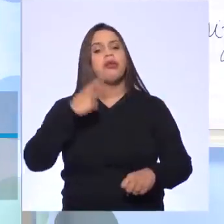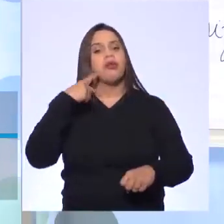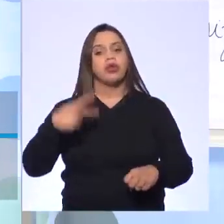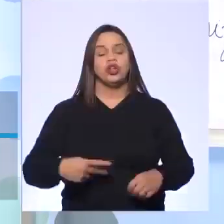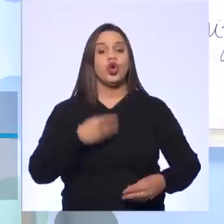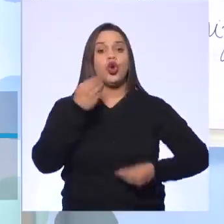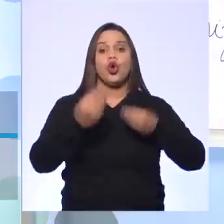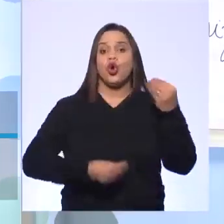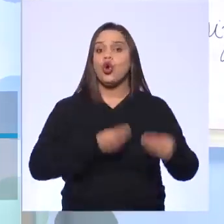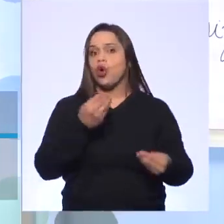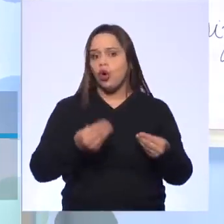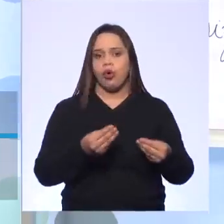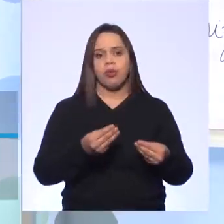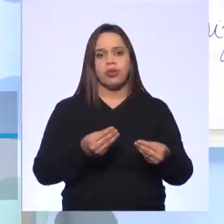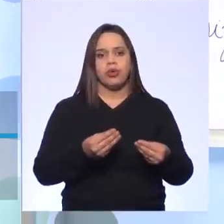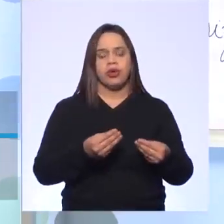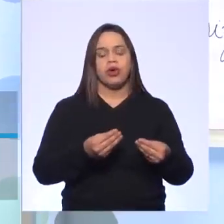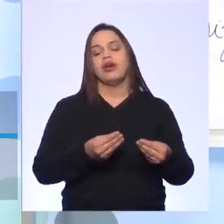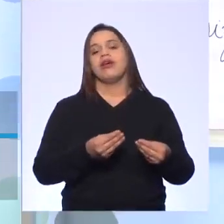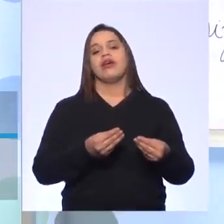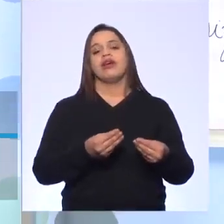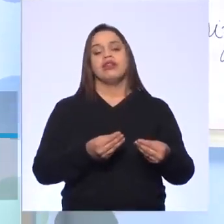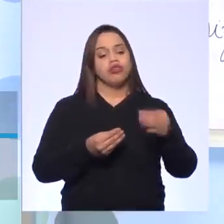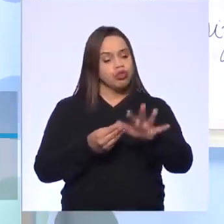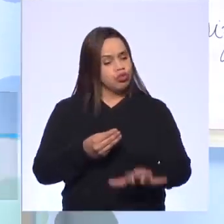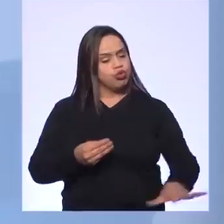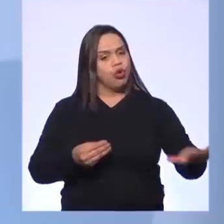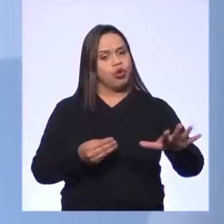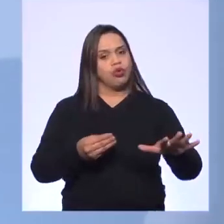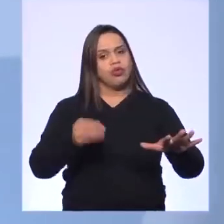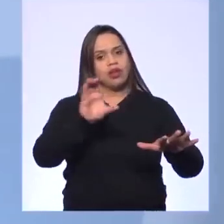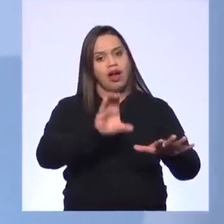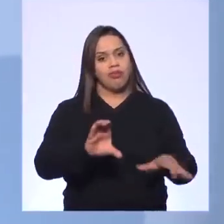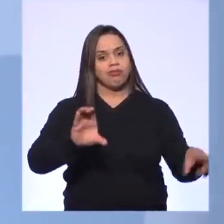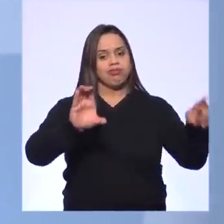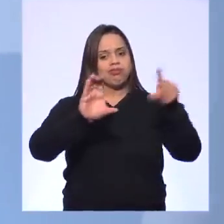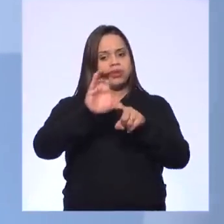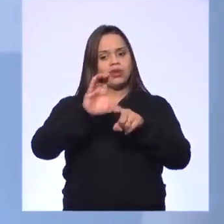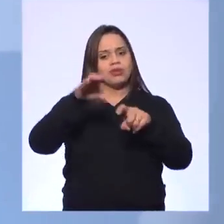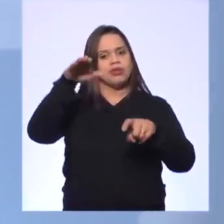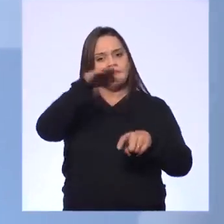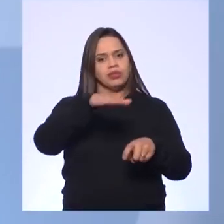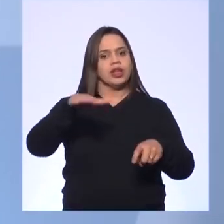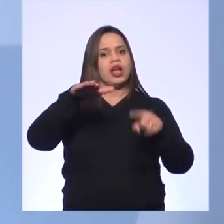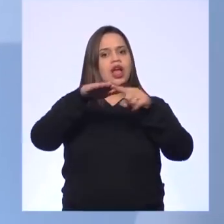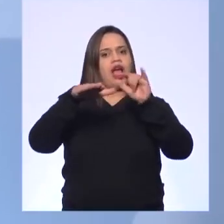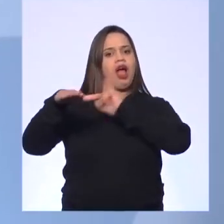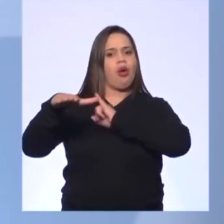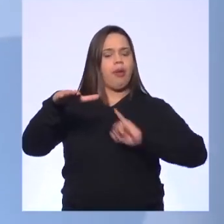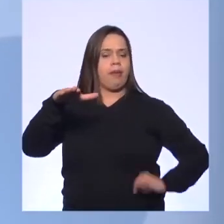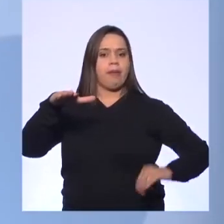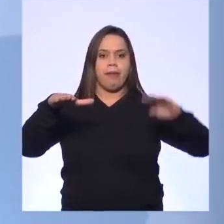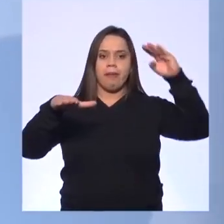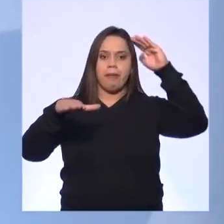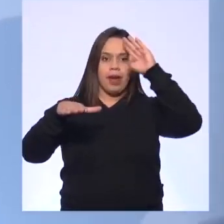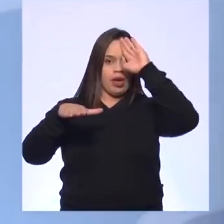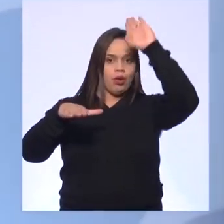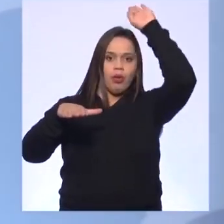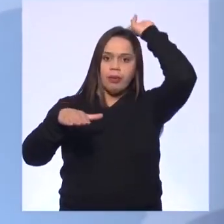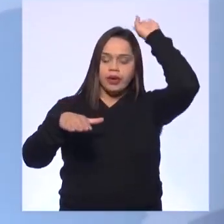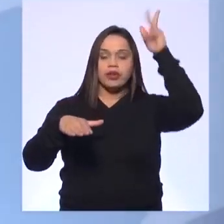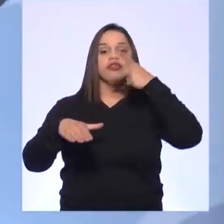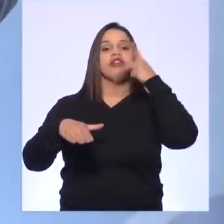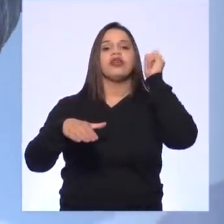todas presas em um único sistema chamado Império Romano? Como que ele justificava isso? Dizendo que ele